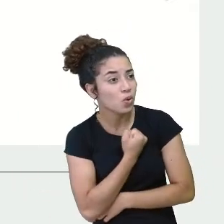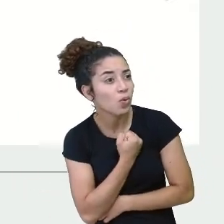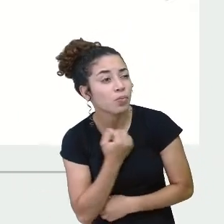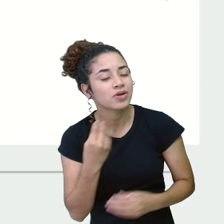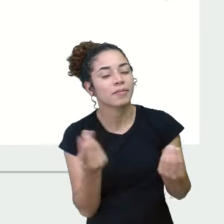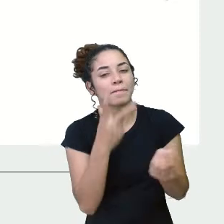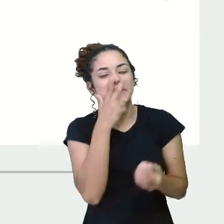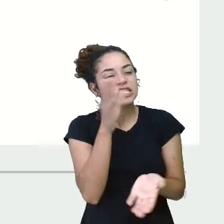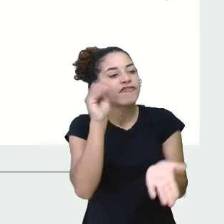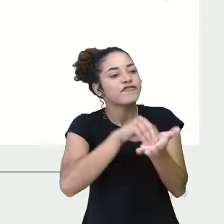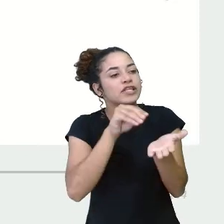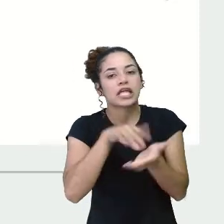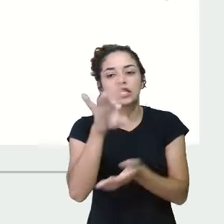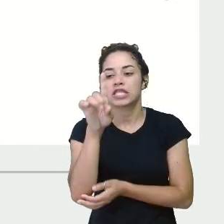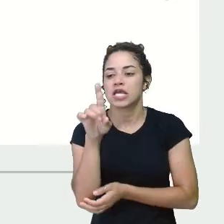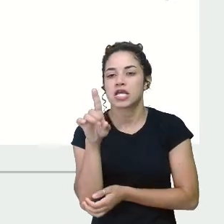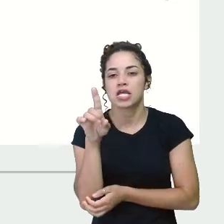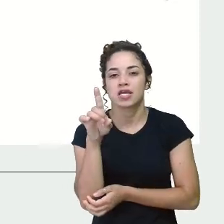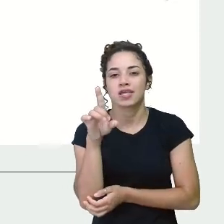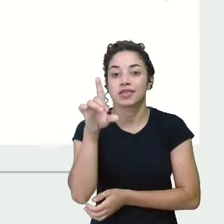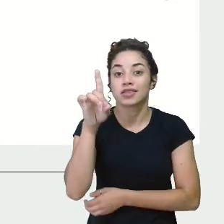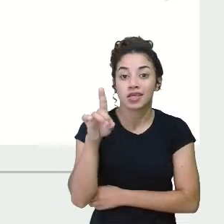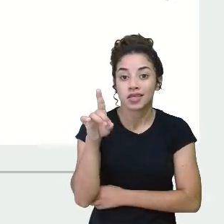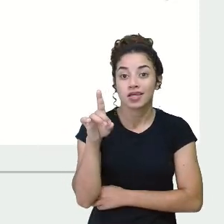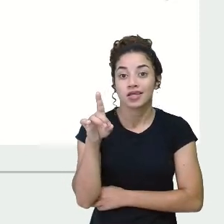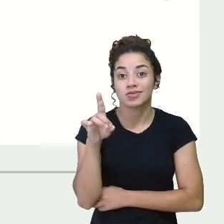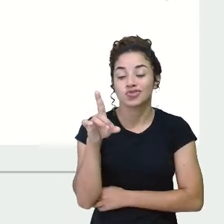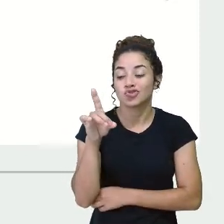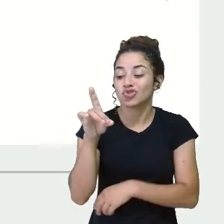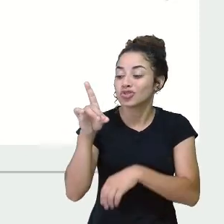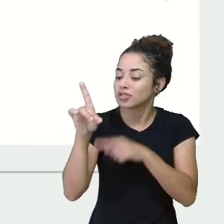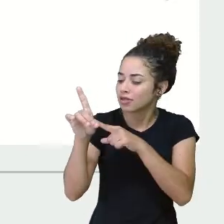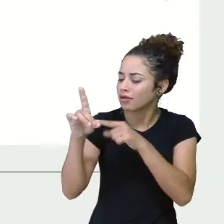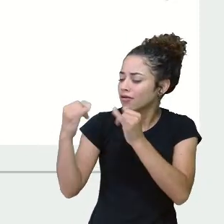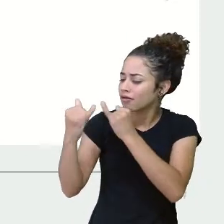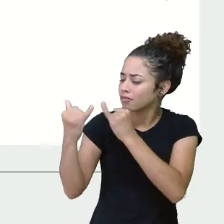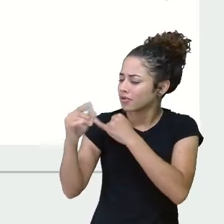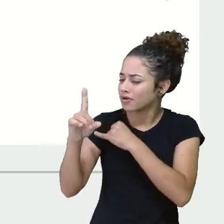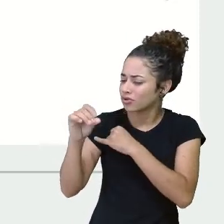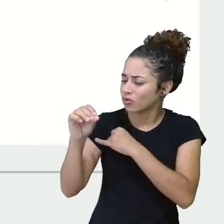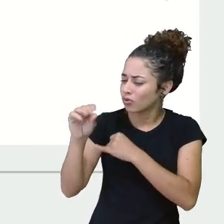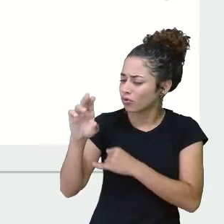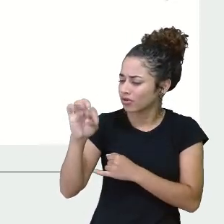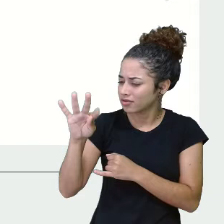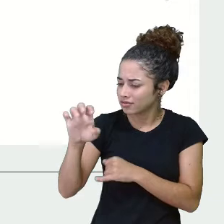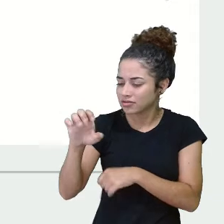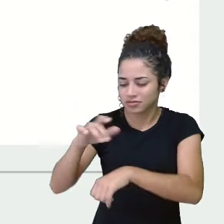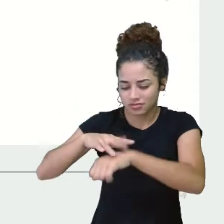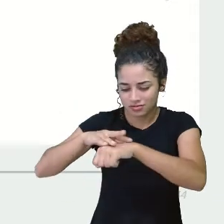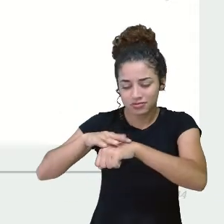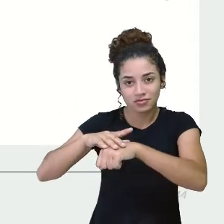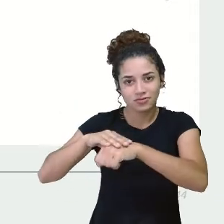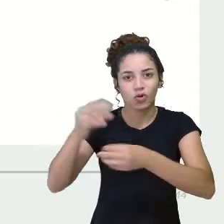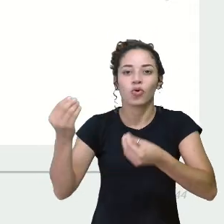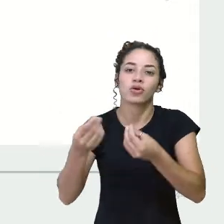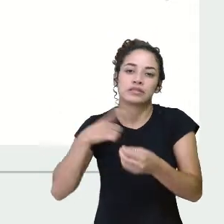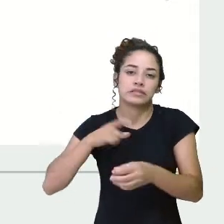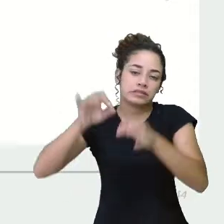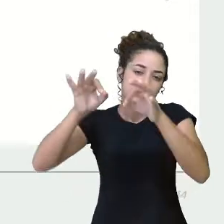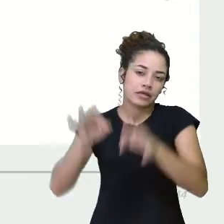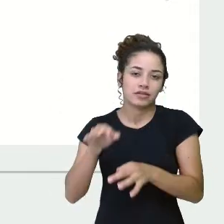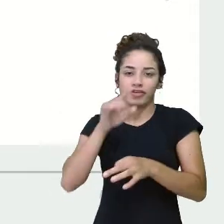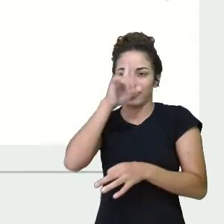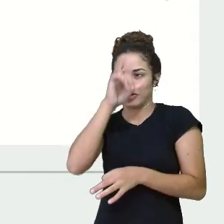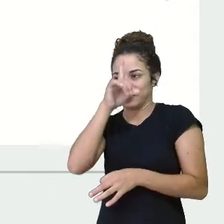está faltando o D. D de doente, com certeza ficou no hospital, gemendo os